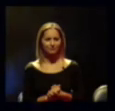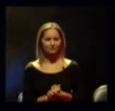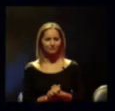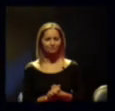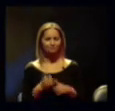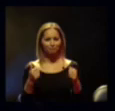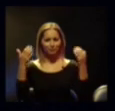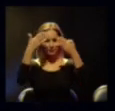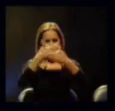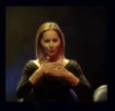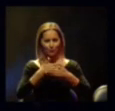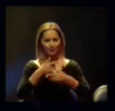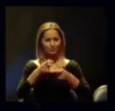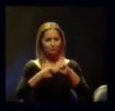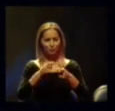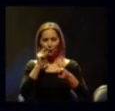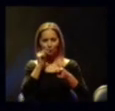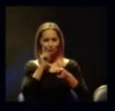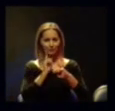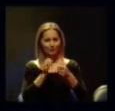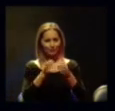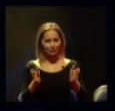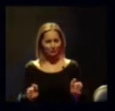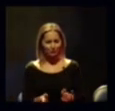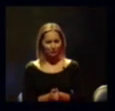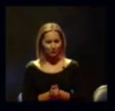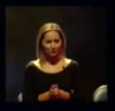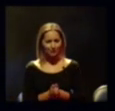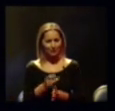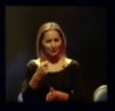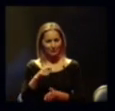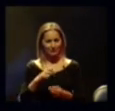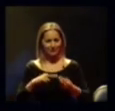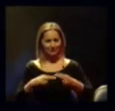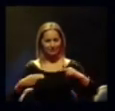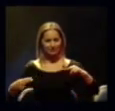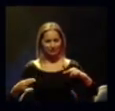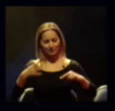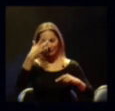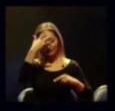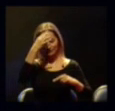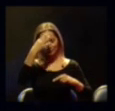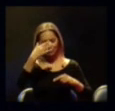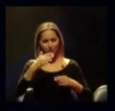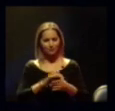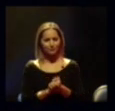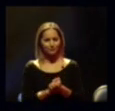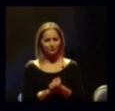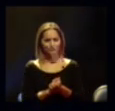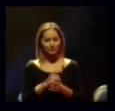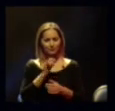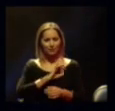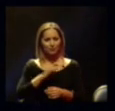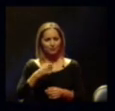Boa noite a todas e a todos. Santíssima Presidente da Câmara Municipal de Setúbal, Santíssimo Presidente